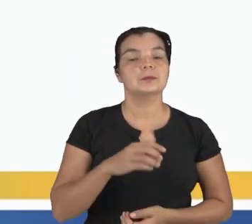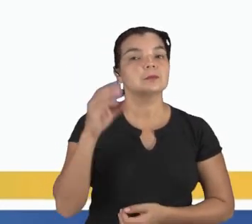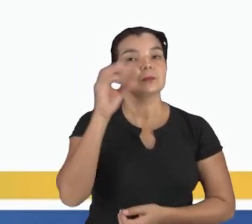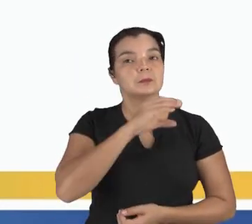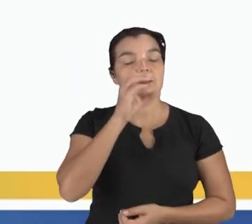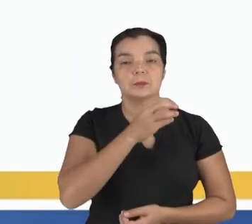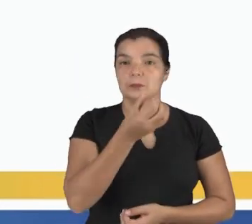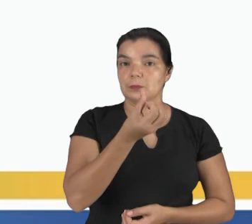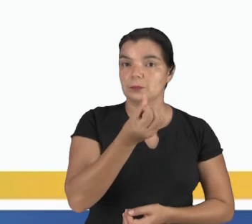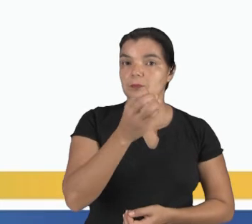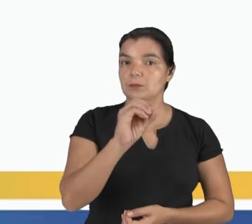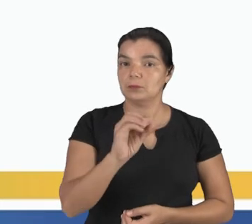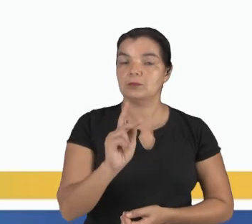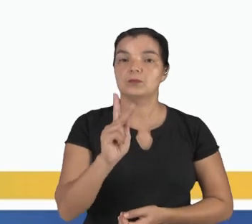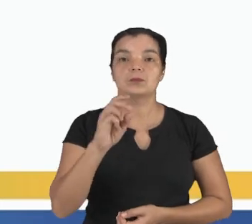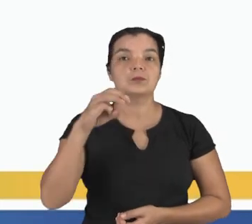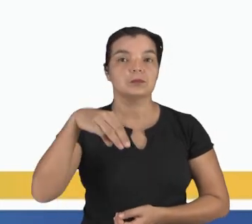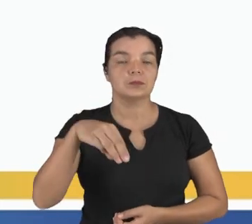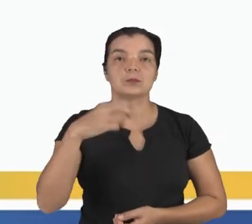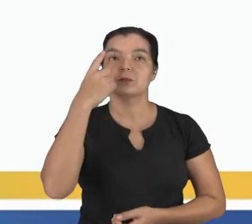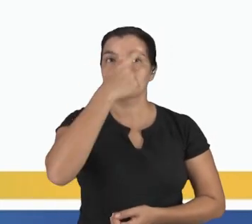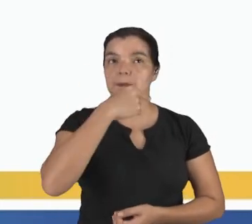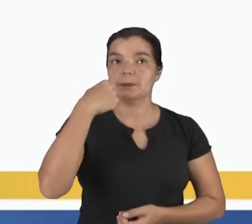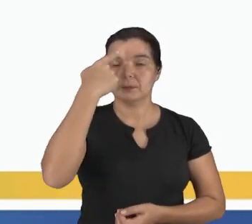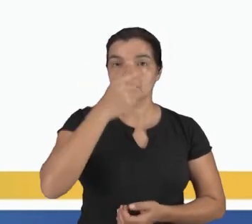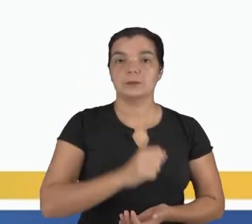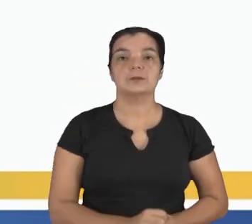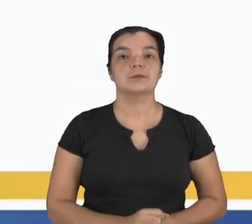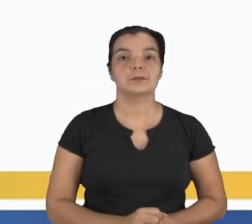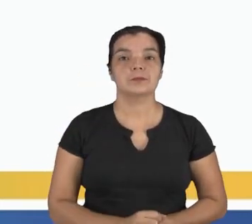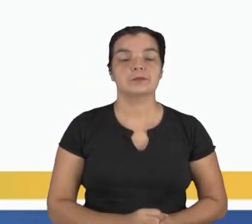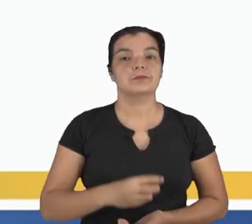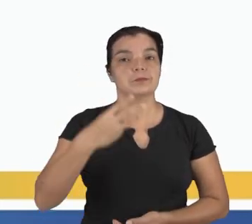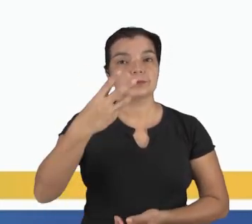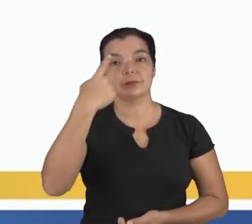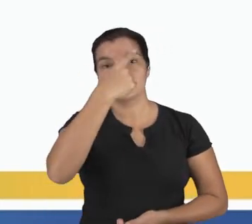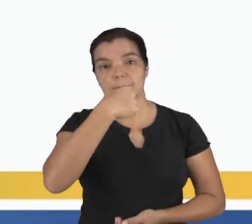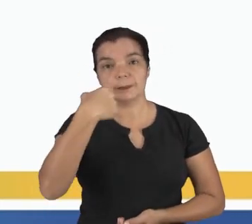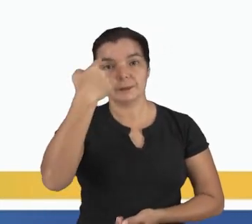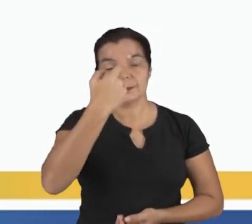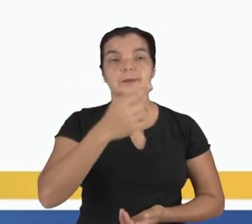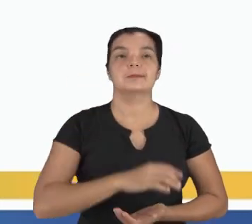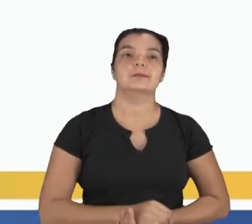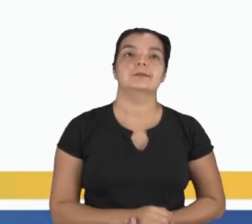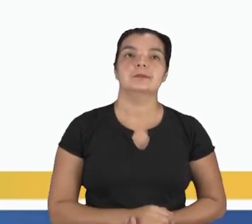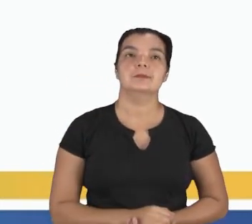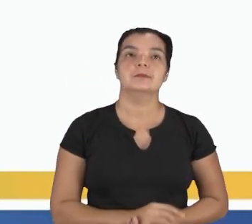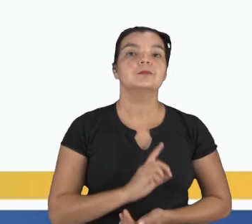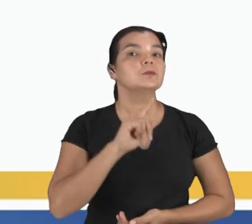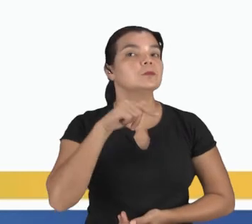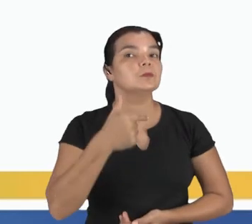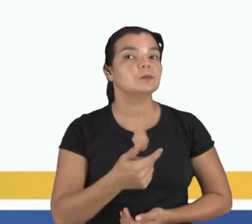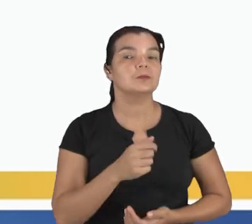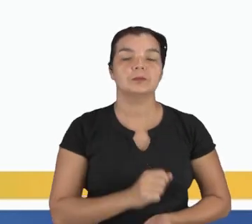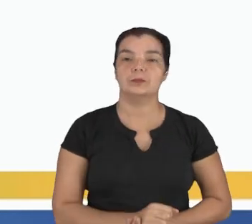Velocidade do primeiro, 60 km por hora. Ele gasta aí 3 horas. E o